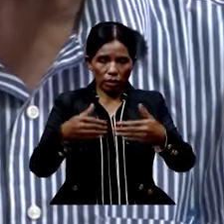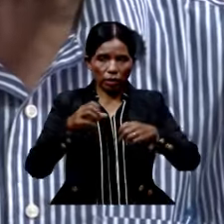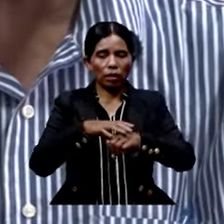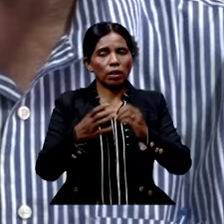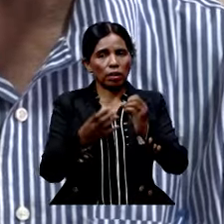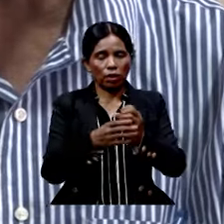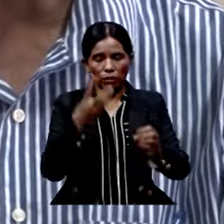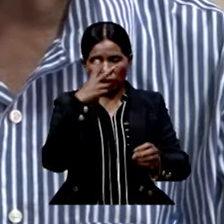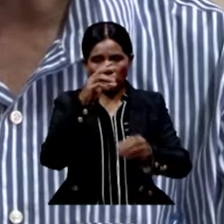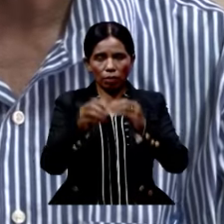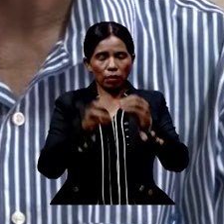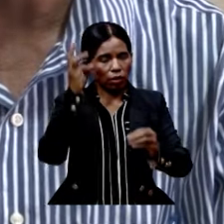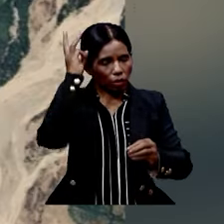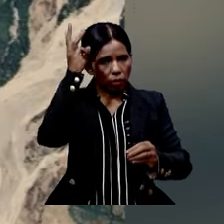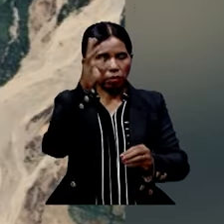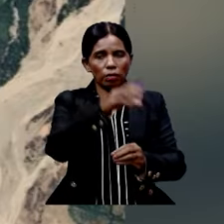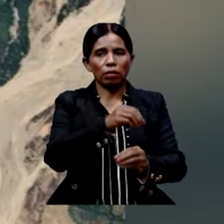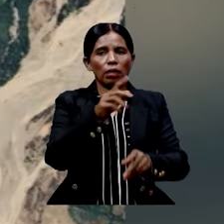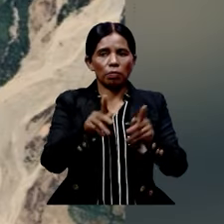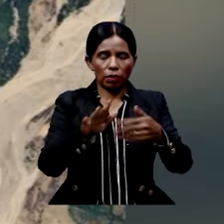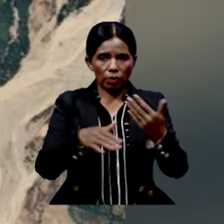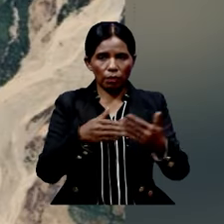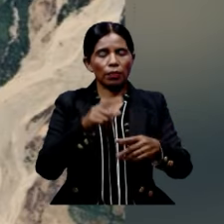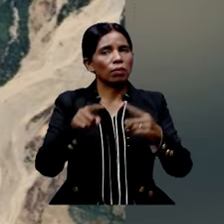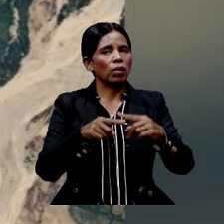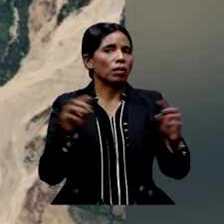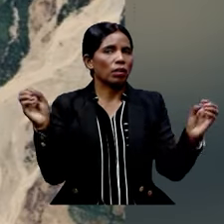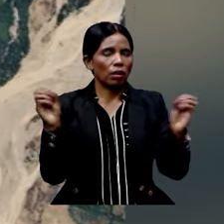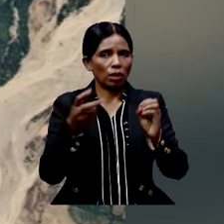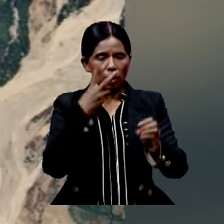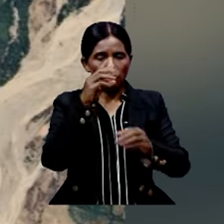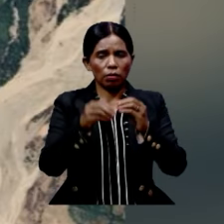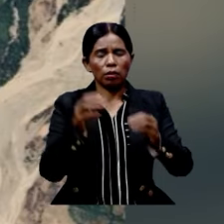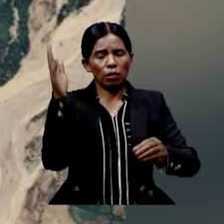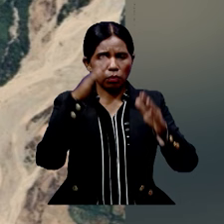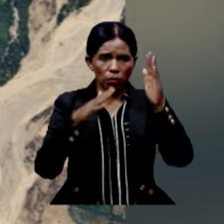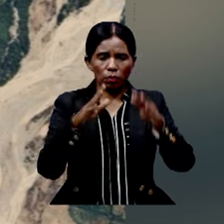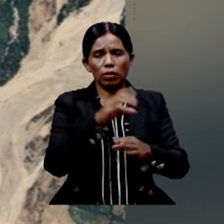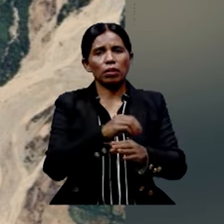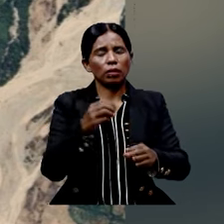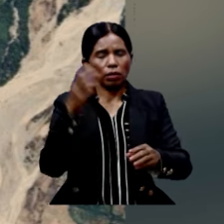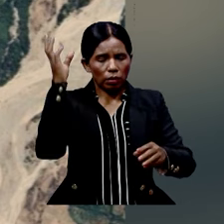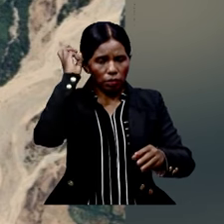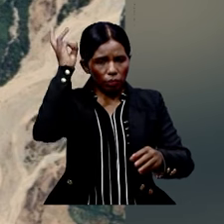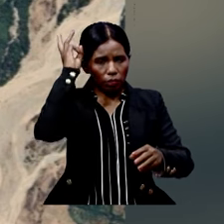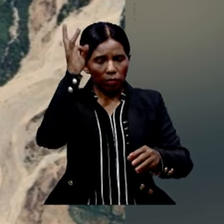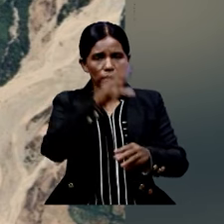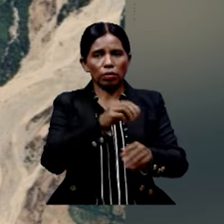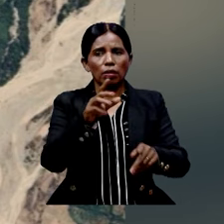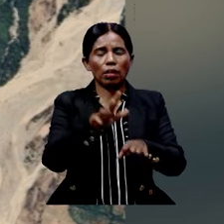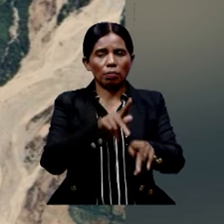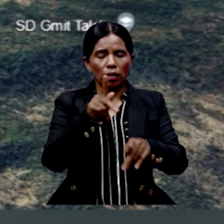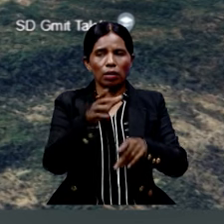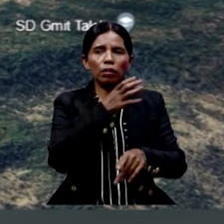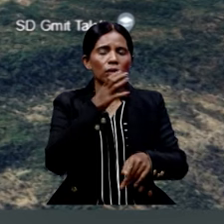resolve preocupação povo naktukanian. Maibe vanghira la consegue resolve preocupação hirak nei, mak se afeta ba povo agricultor sira